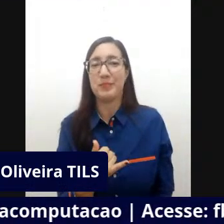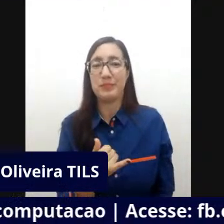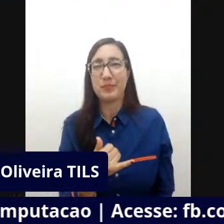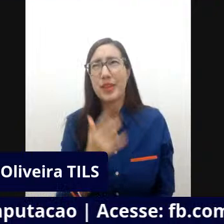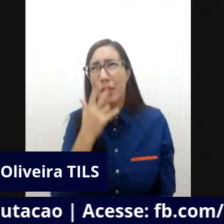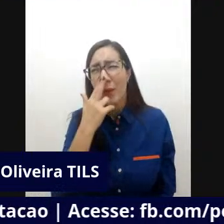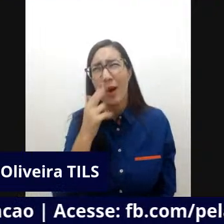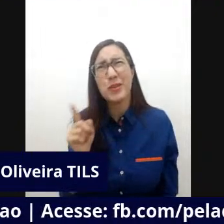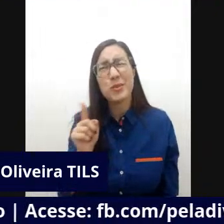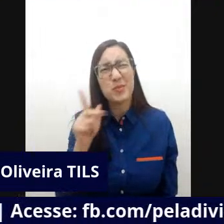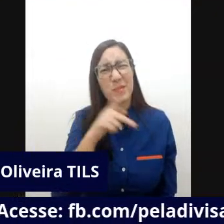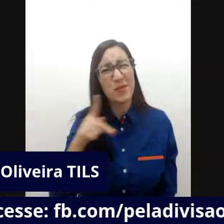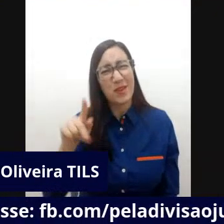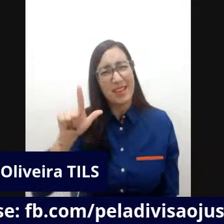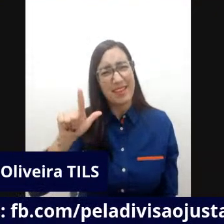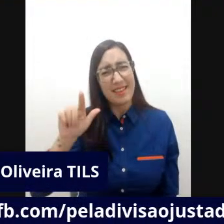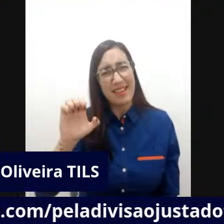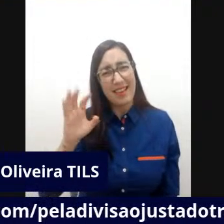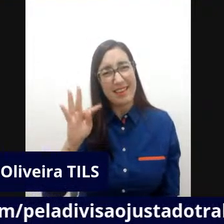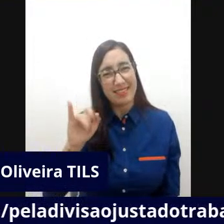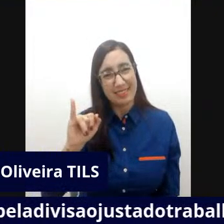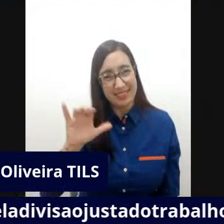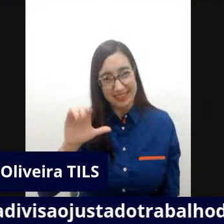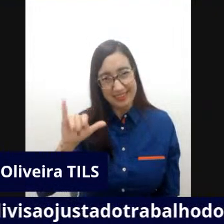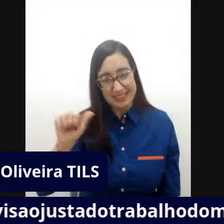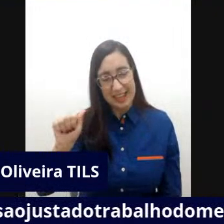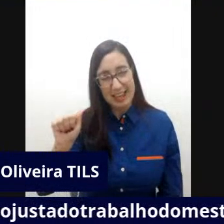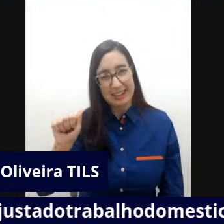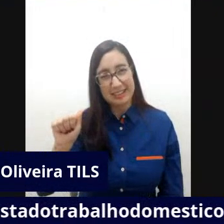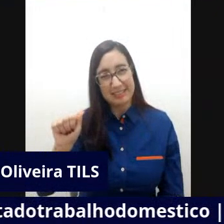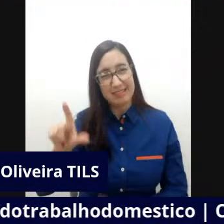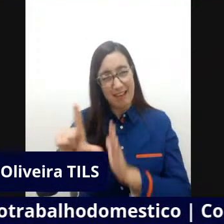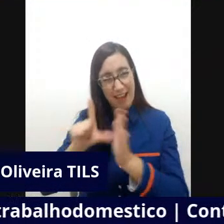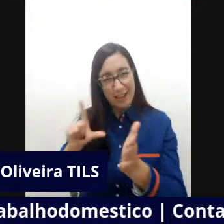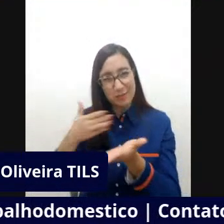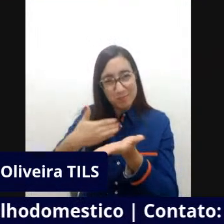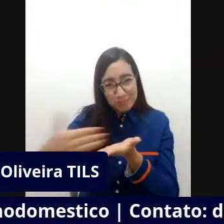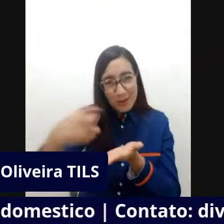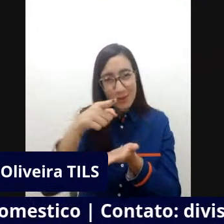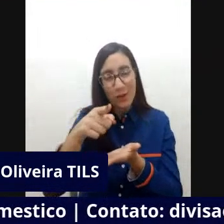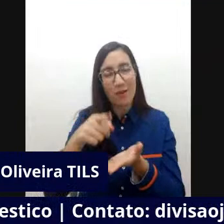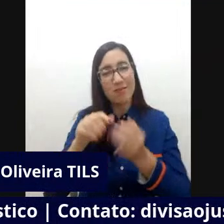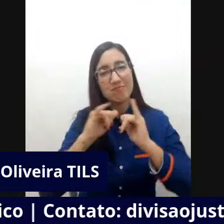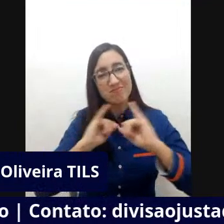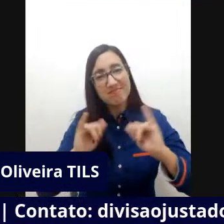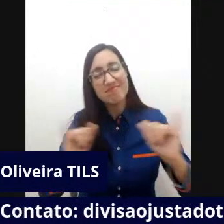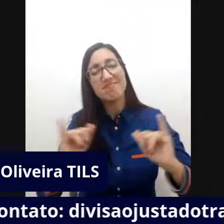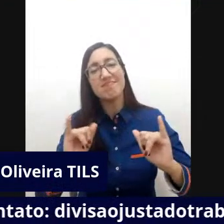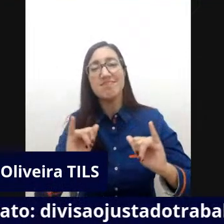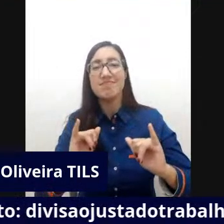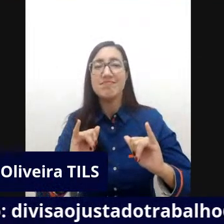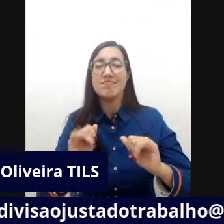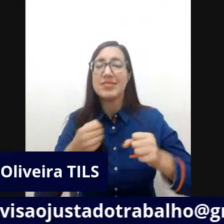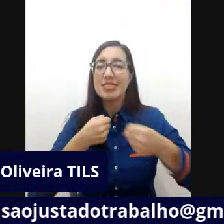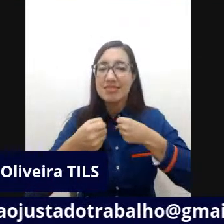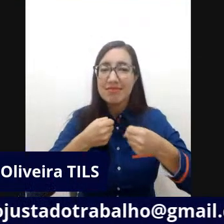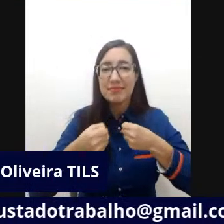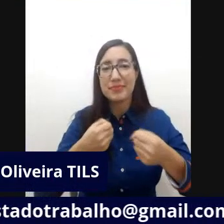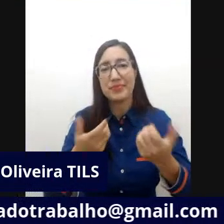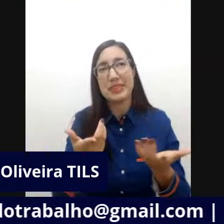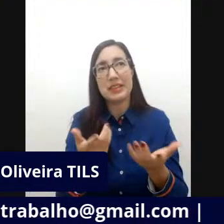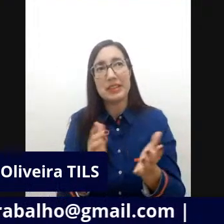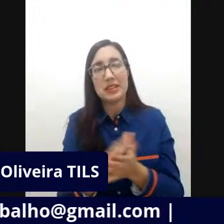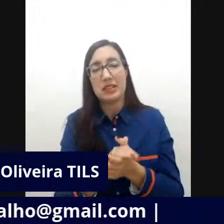conseguimos regulamentar os nossos direitos, né, ser reconhecidas a partir de 2015, apesar da luta já ter quase um